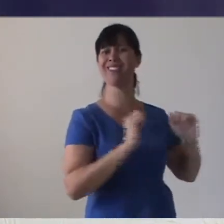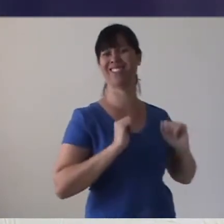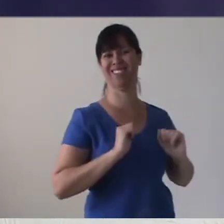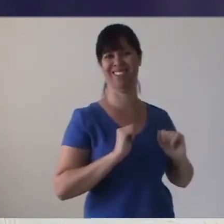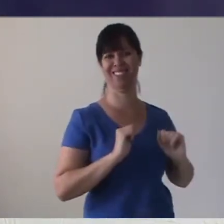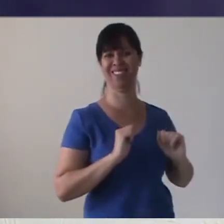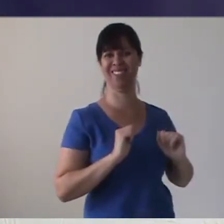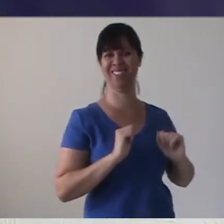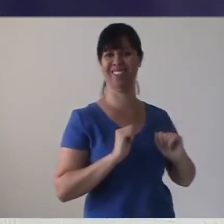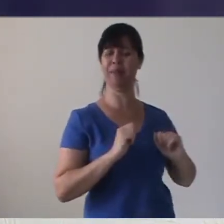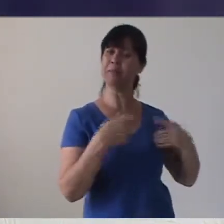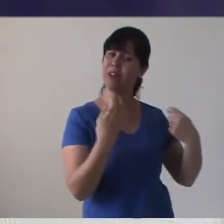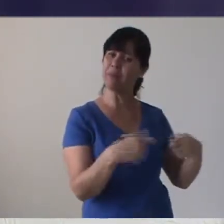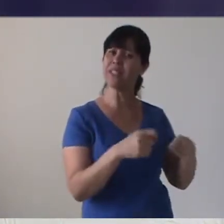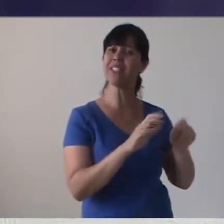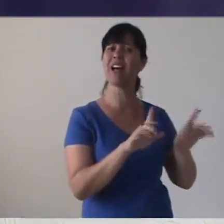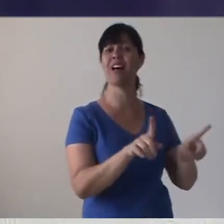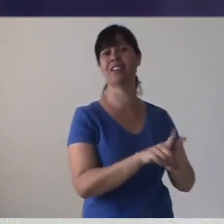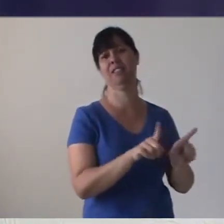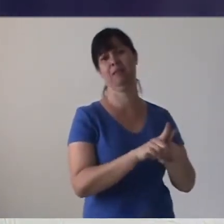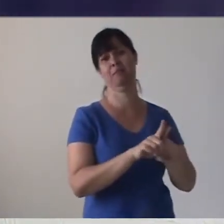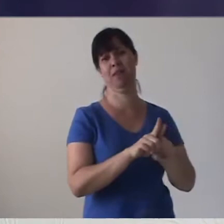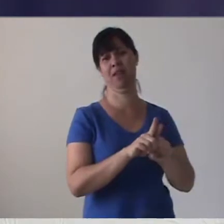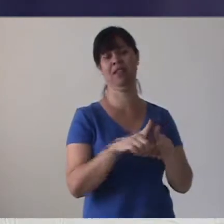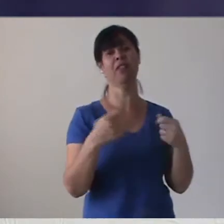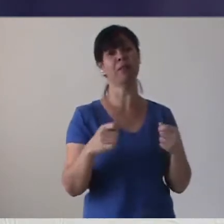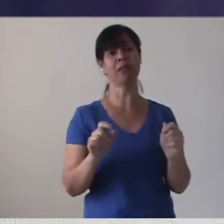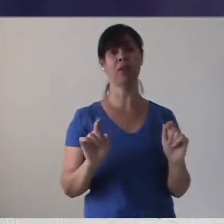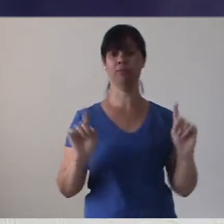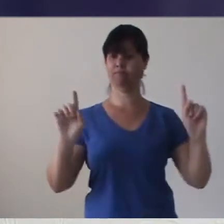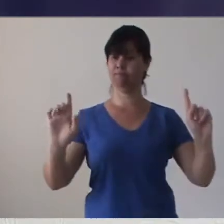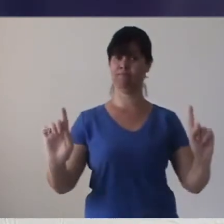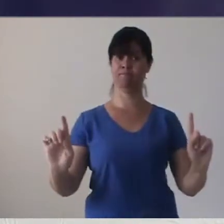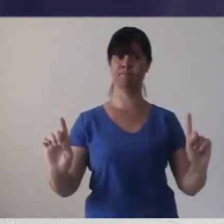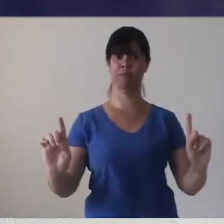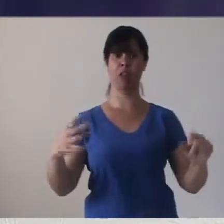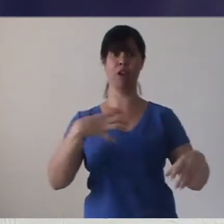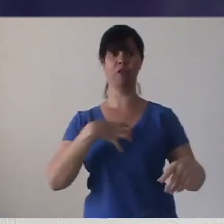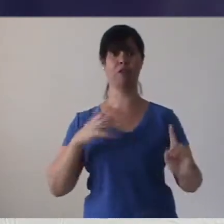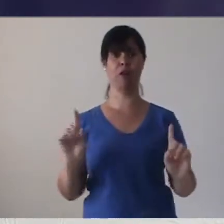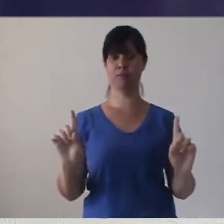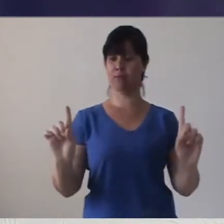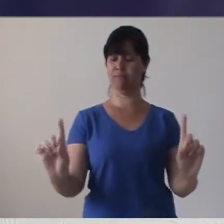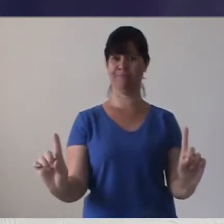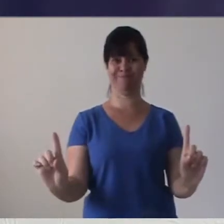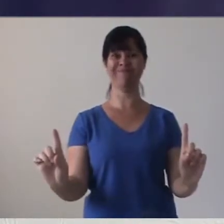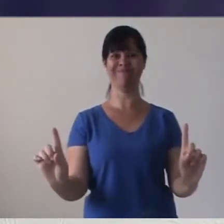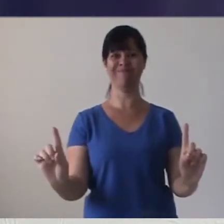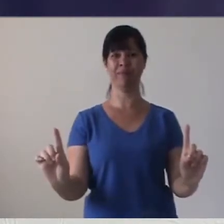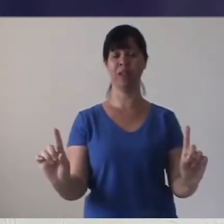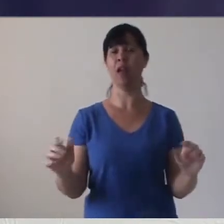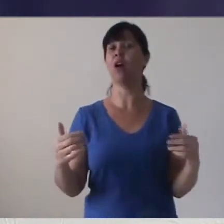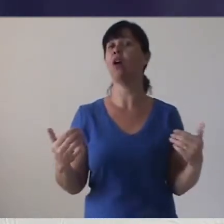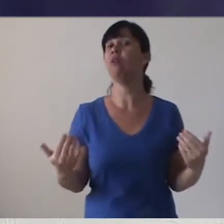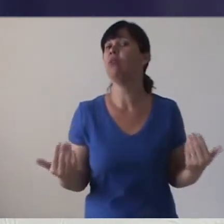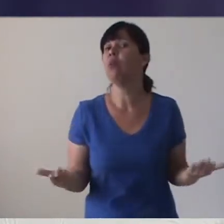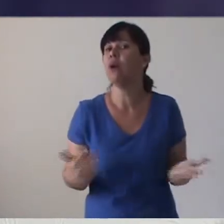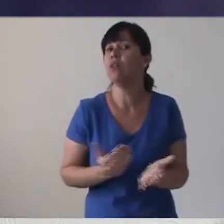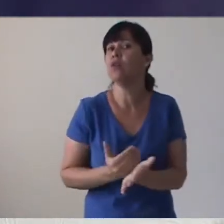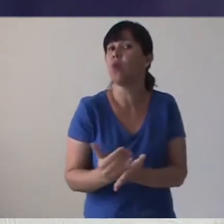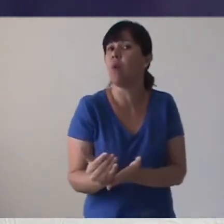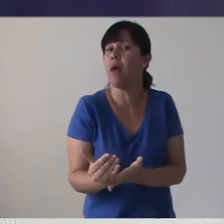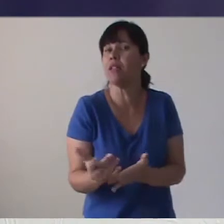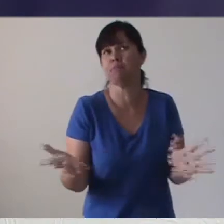suas atividades, tá? Então ele vai ter as suas duas formas, tá? Quando isso